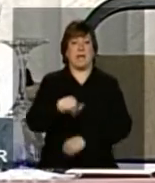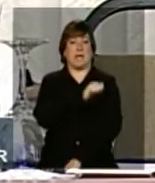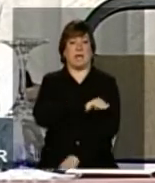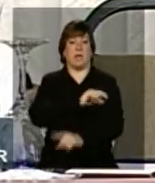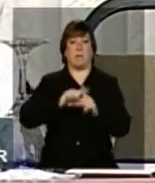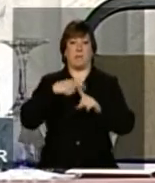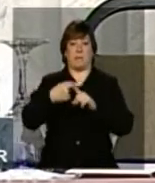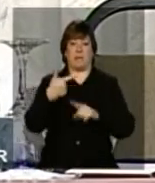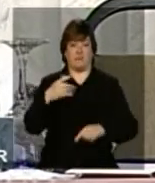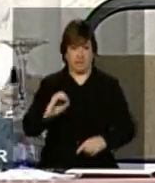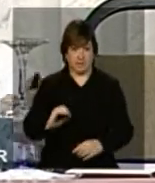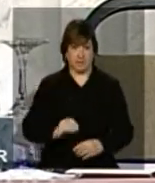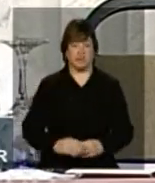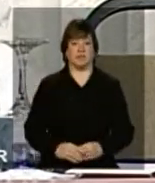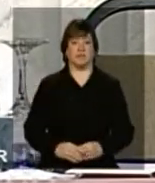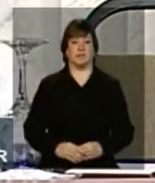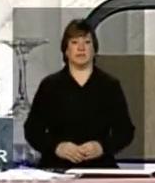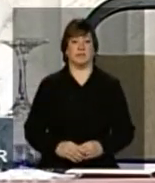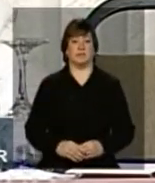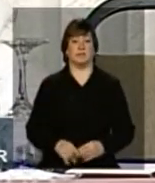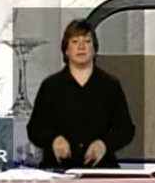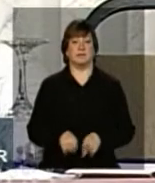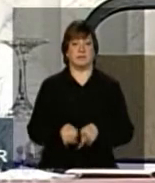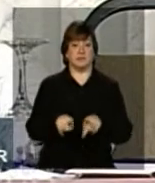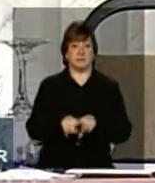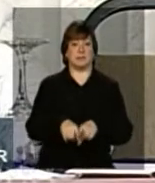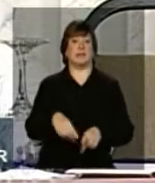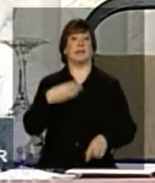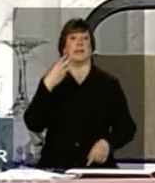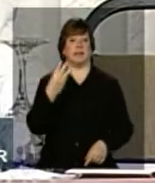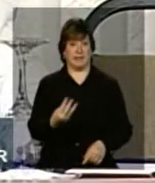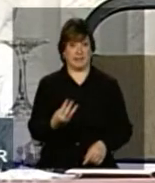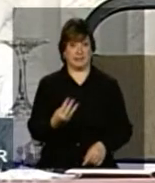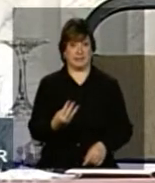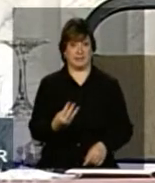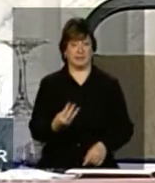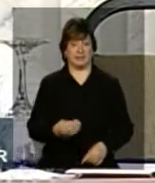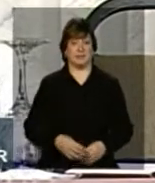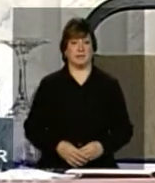20 e três